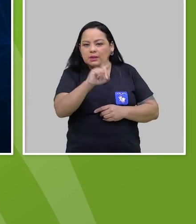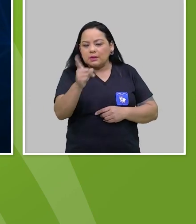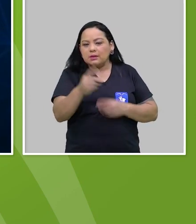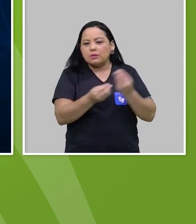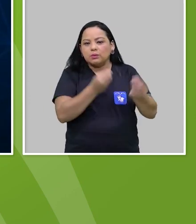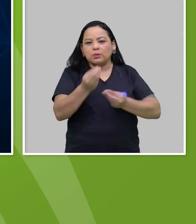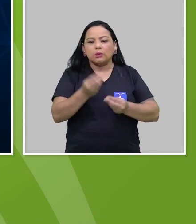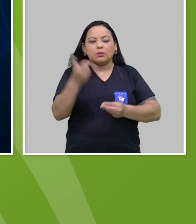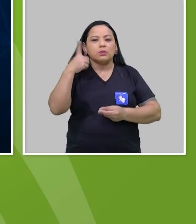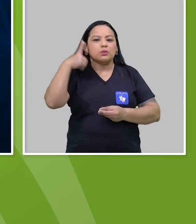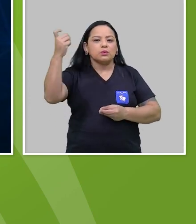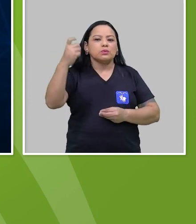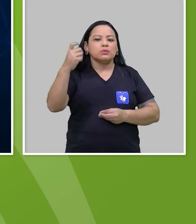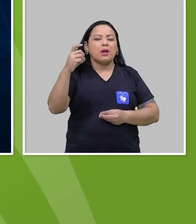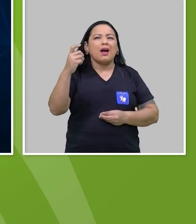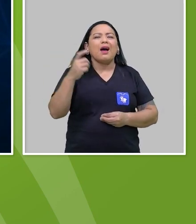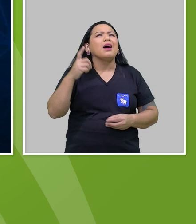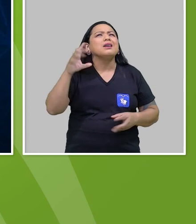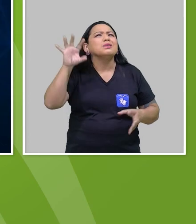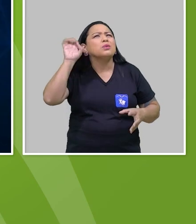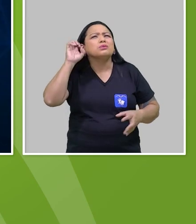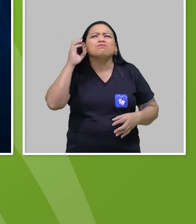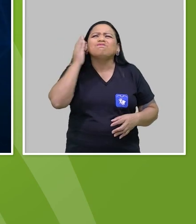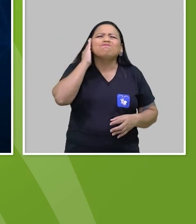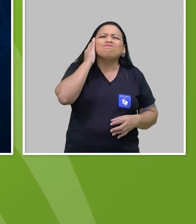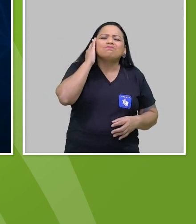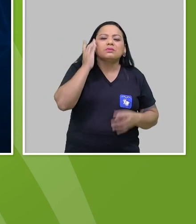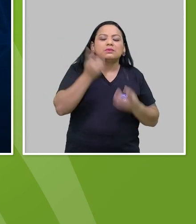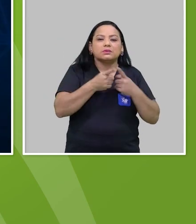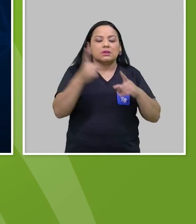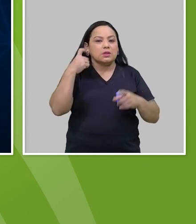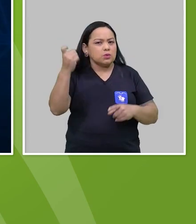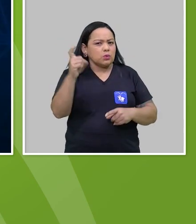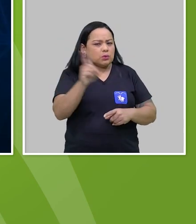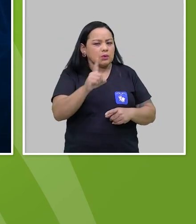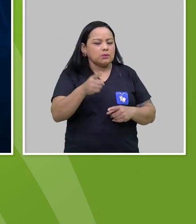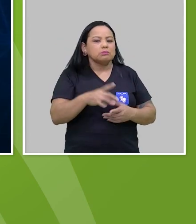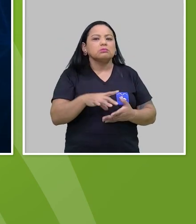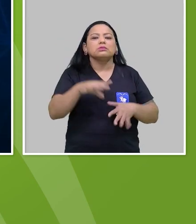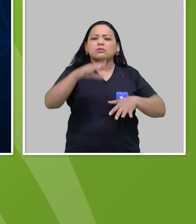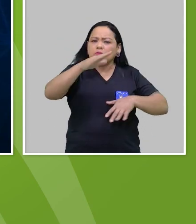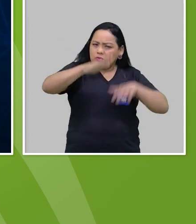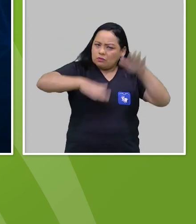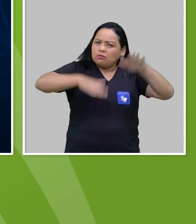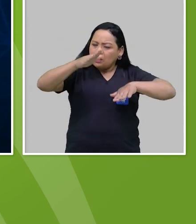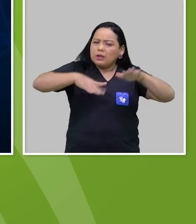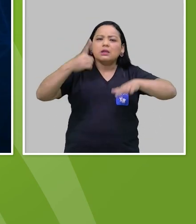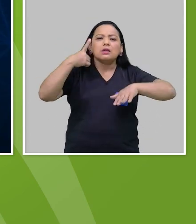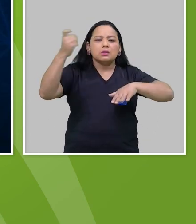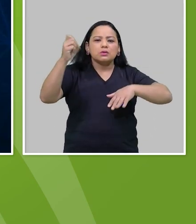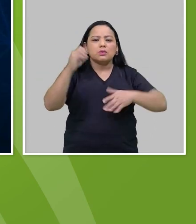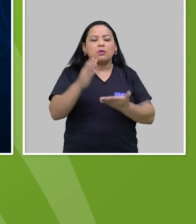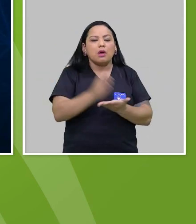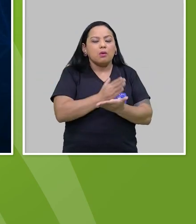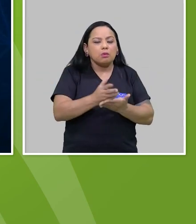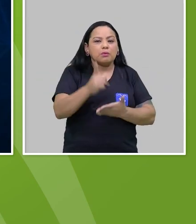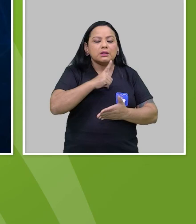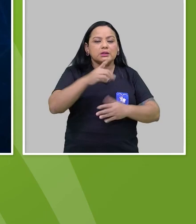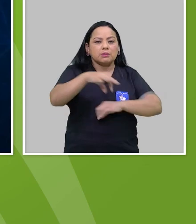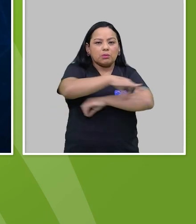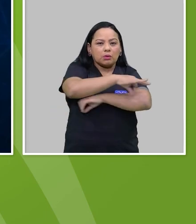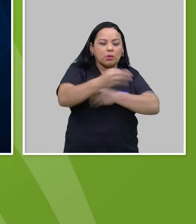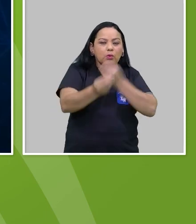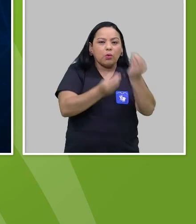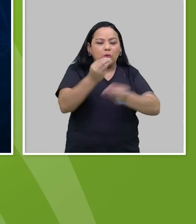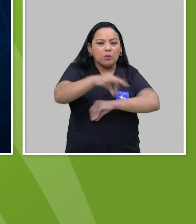som. Ah, eu não consigo ouvir direito, então quer dizer que não é um som? Claro que varia, e para isso a gente tem algumas medidas. Vamos dar uma olhada